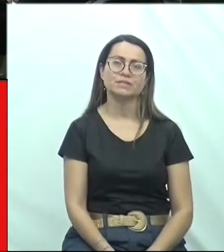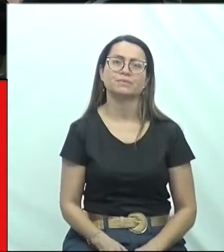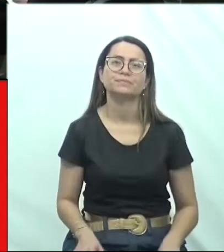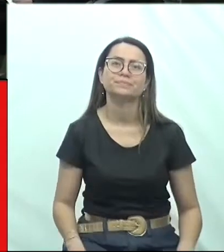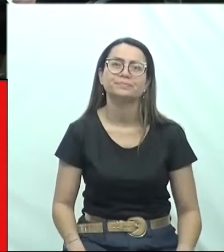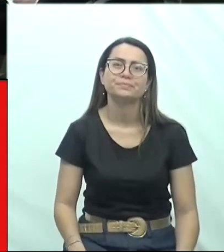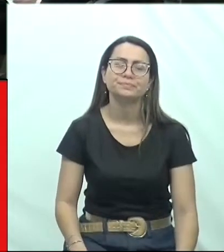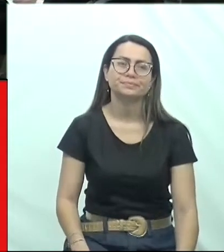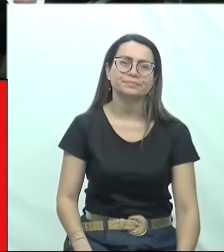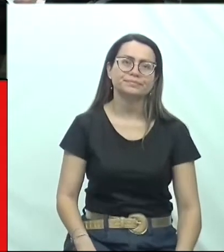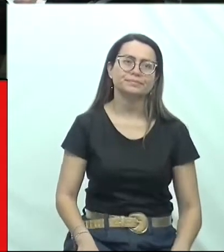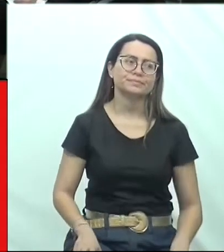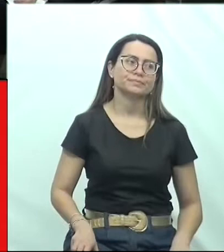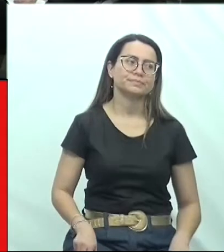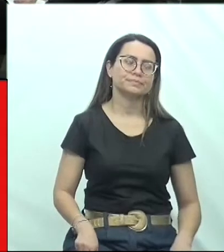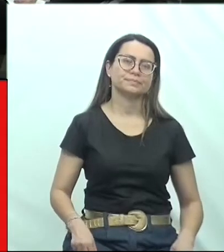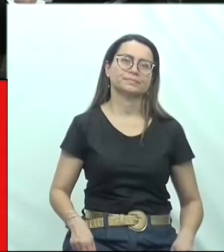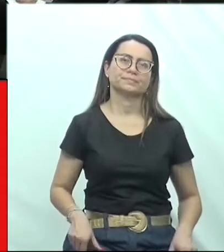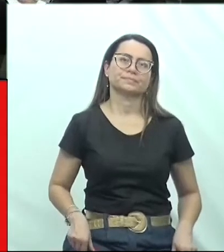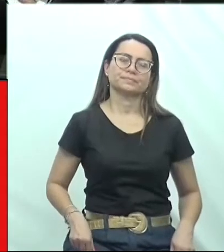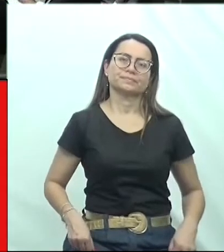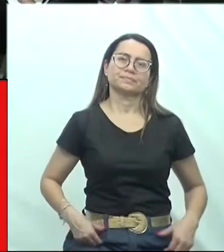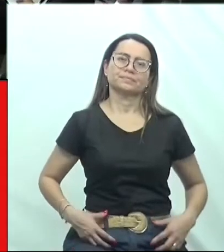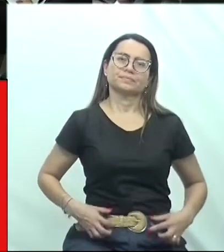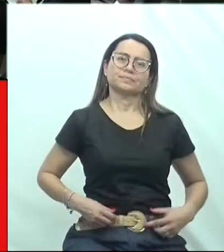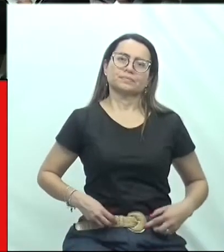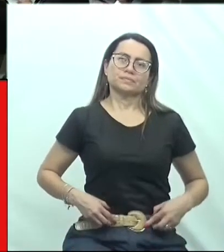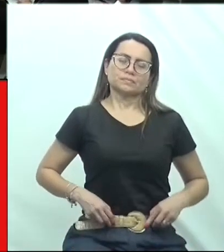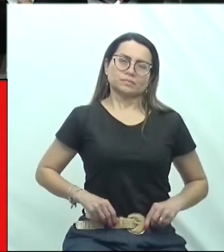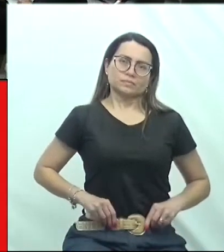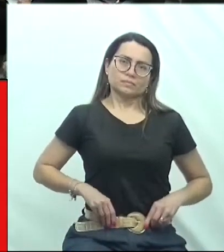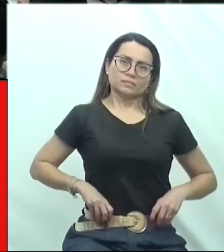algum órgão externo e nos comprove, né?